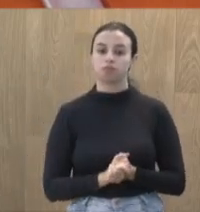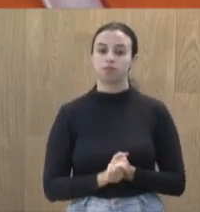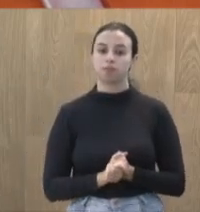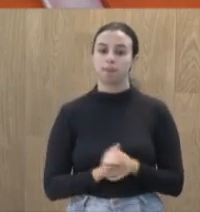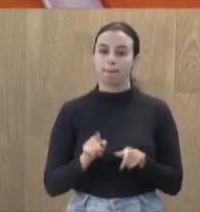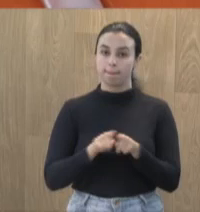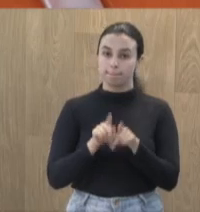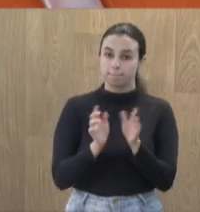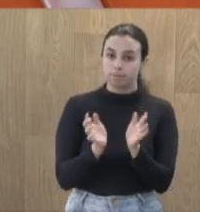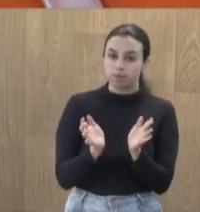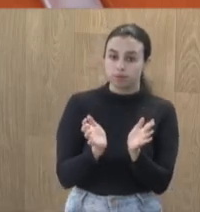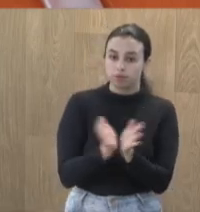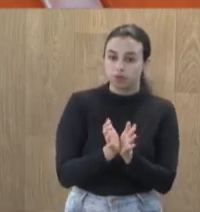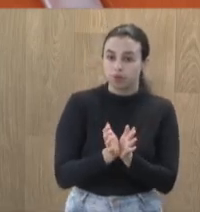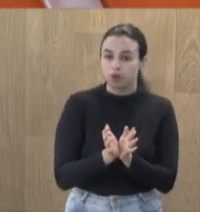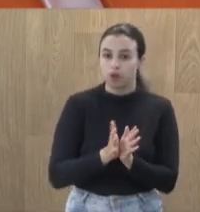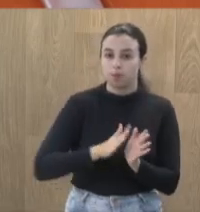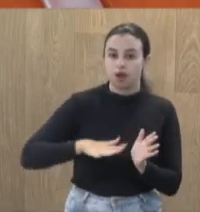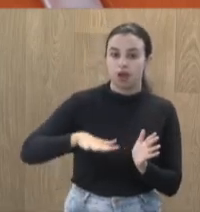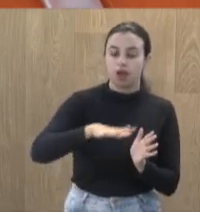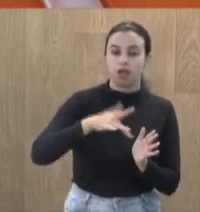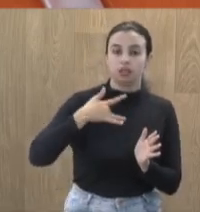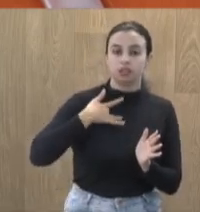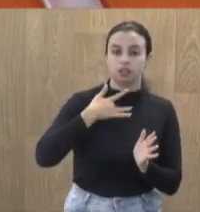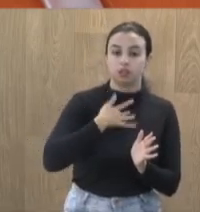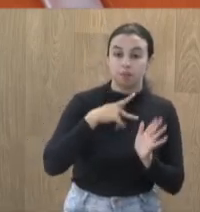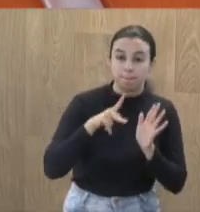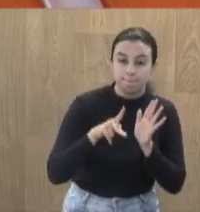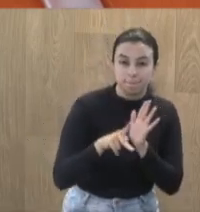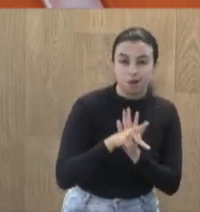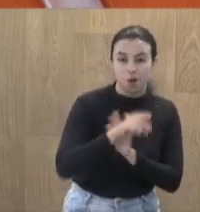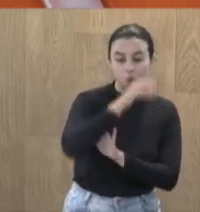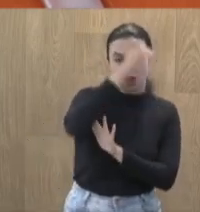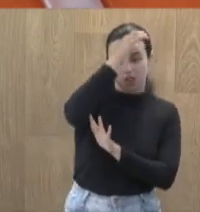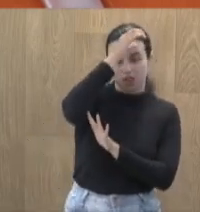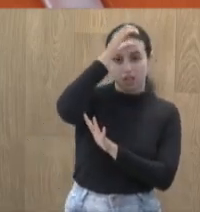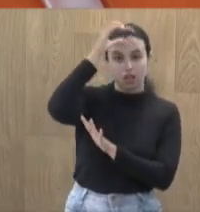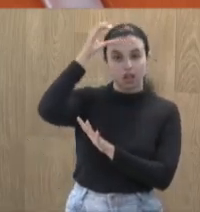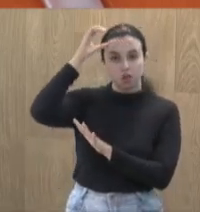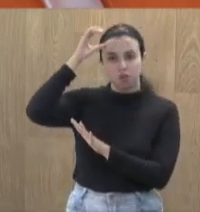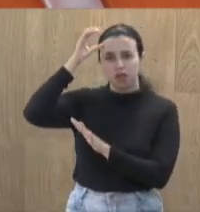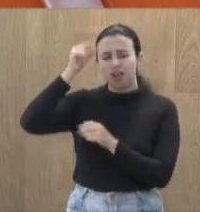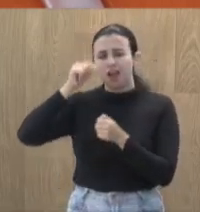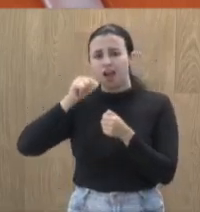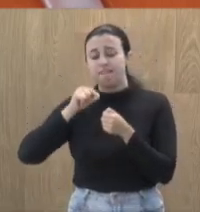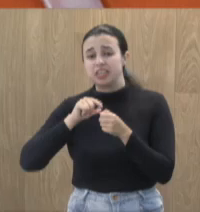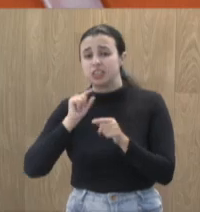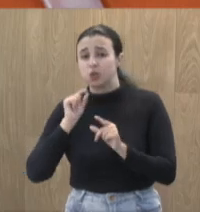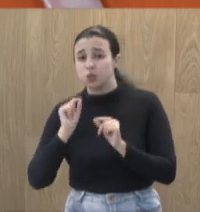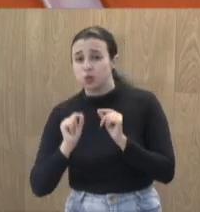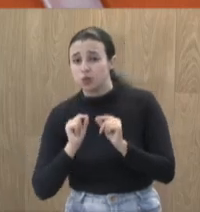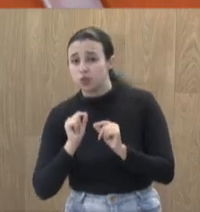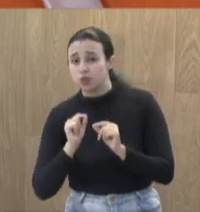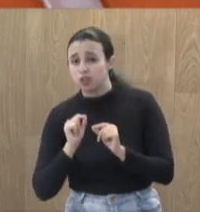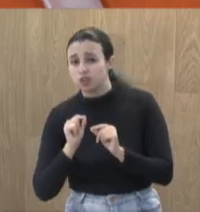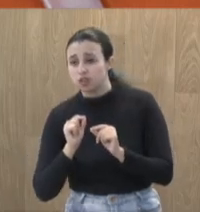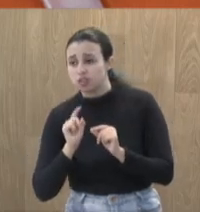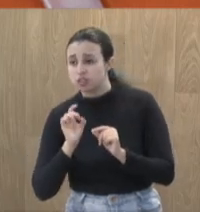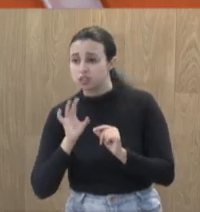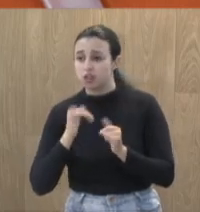a comissão de saúde dessa casa? O que, que ela está fazendo? Vocês estão brincando de